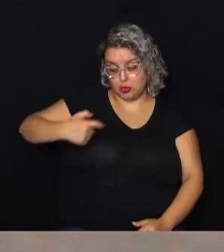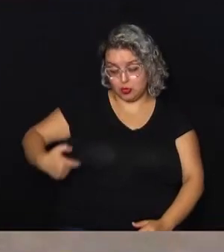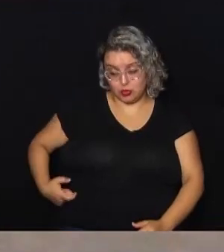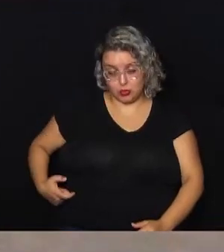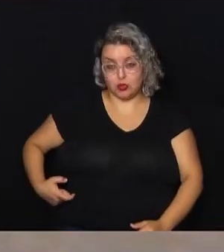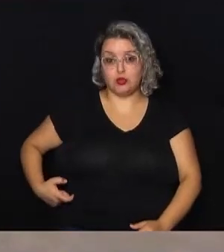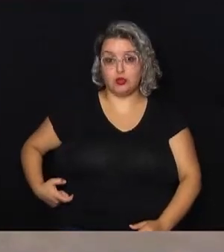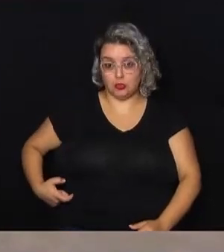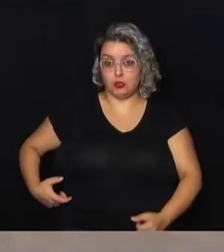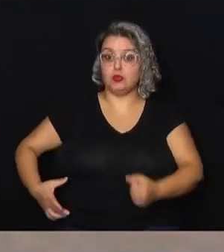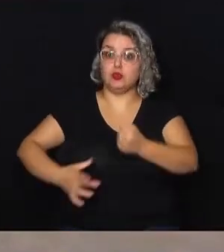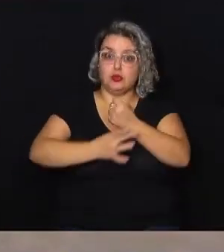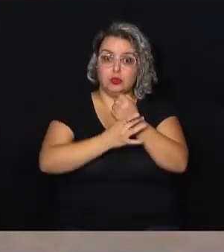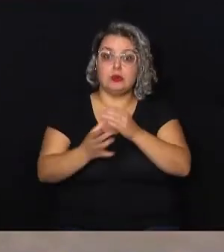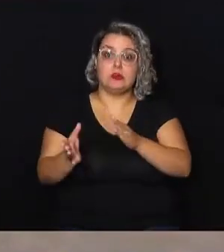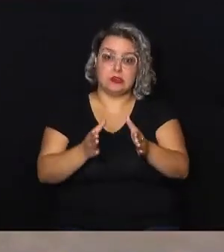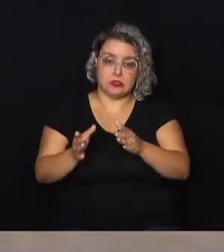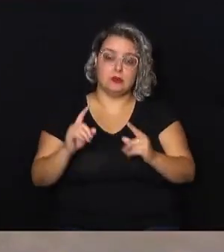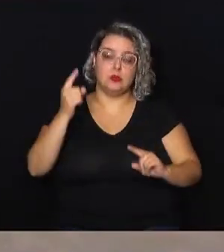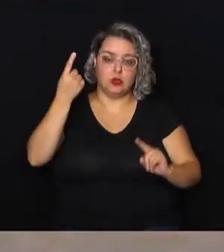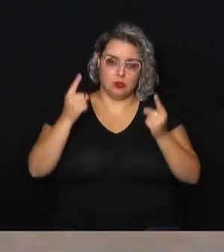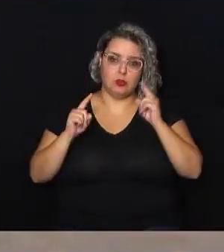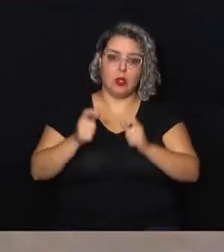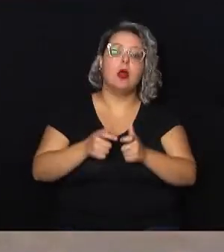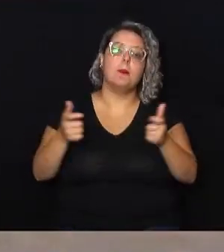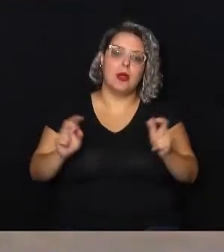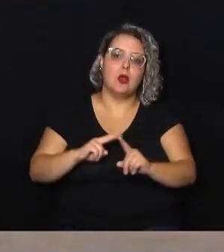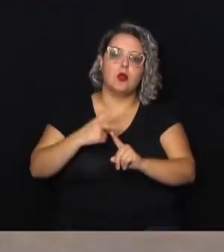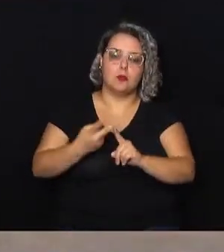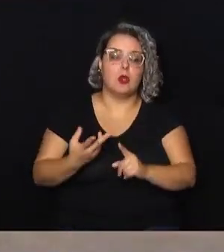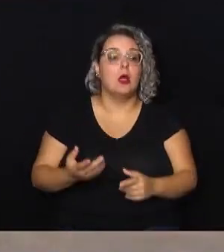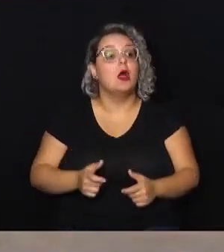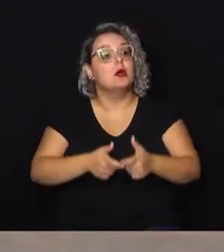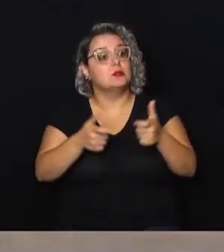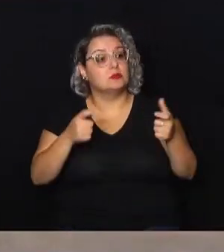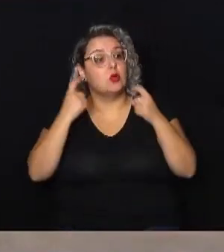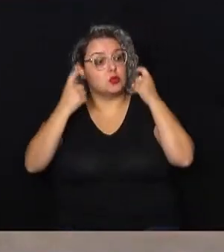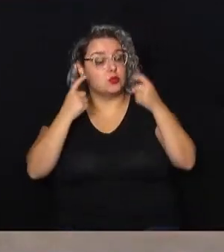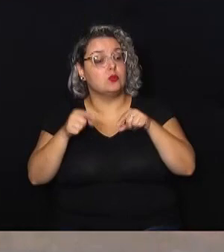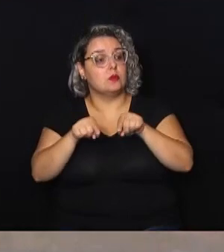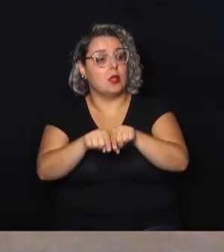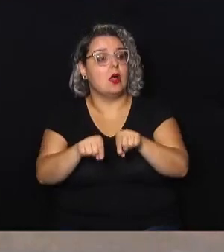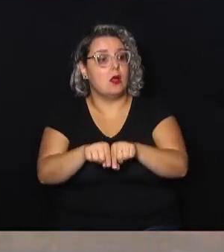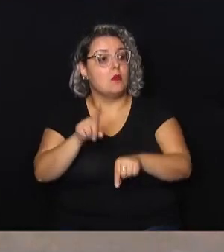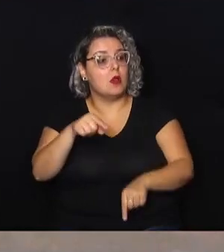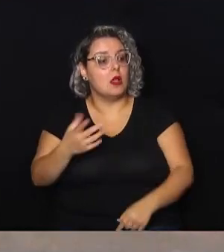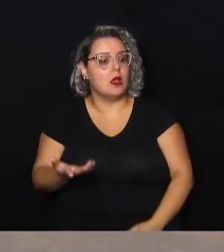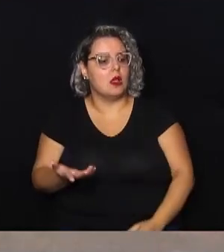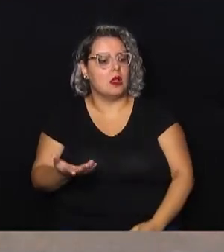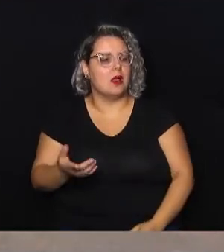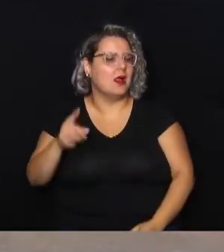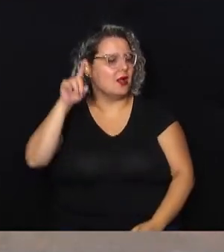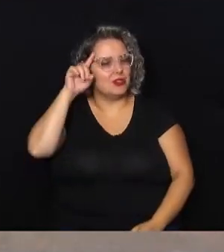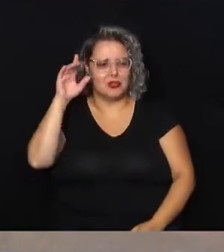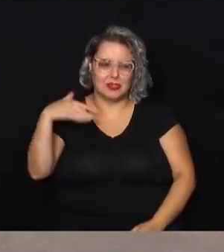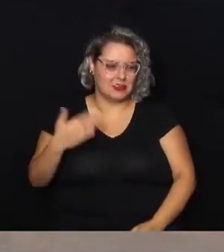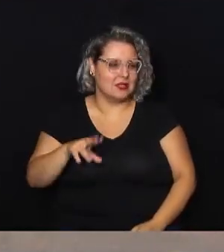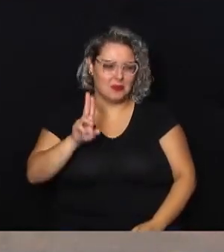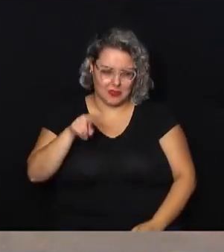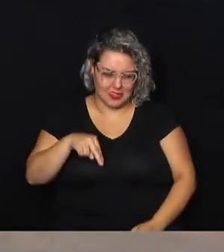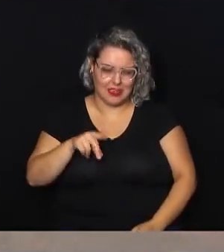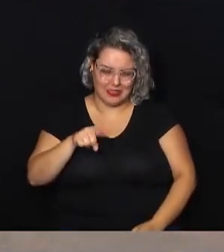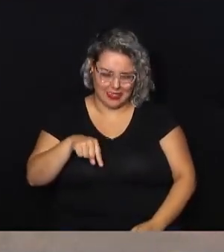todas nesse período de carnaval. Bom, as maiores preocupações também, não é? aquelas de sempre, né, tenente, mas